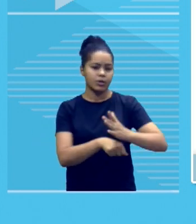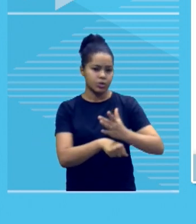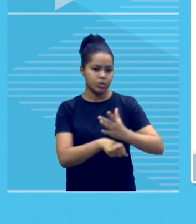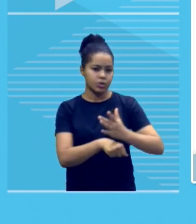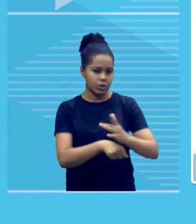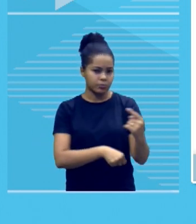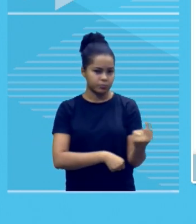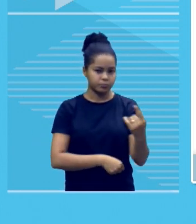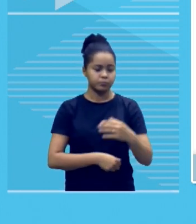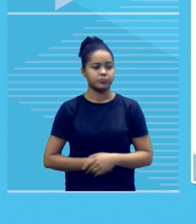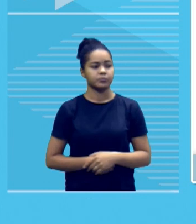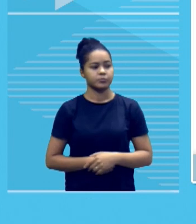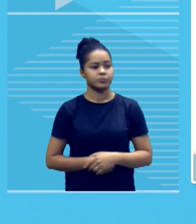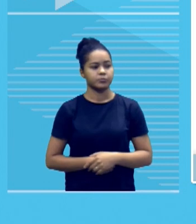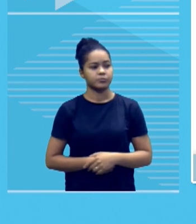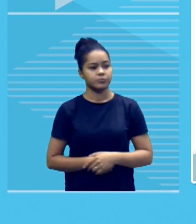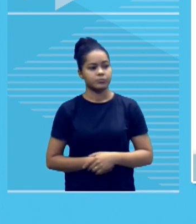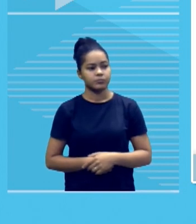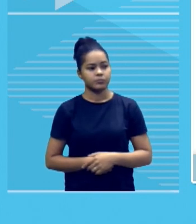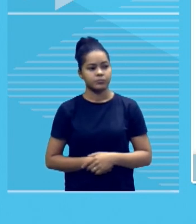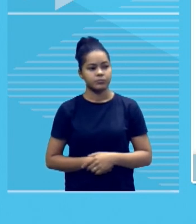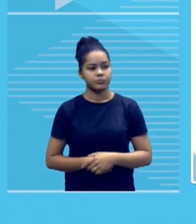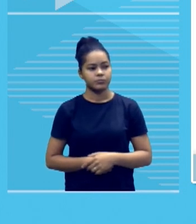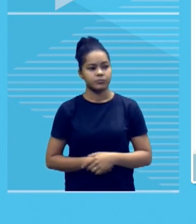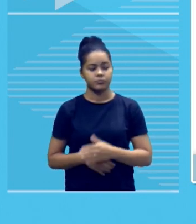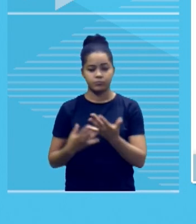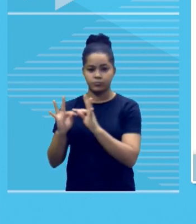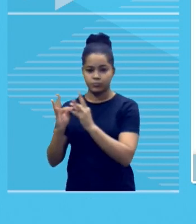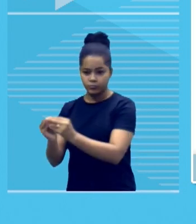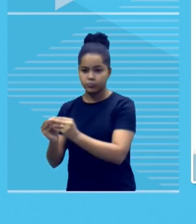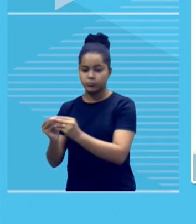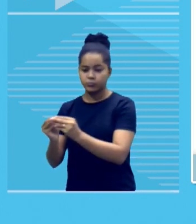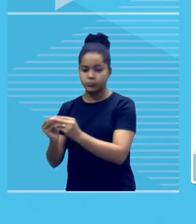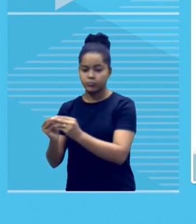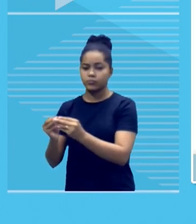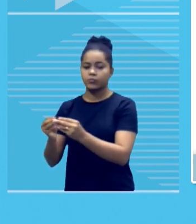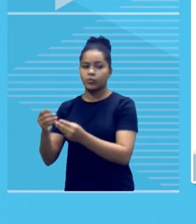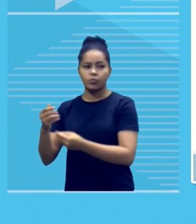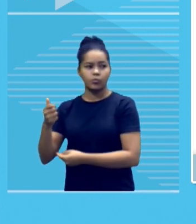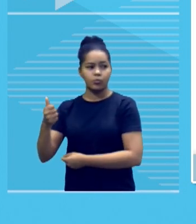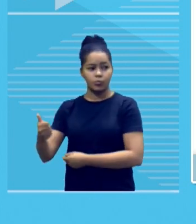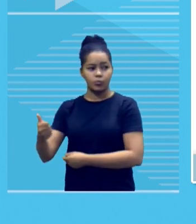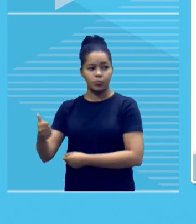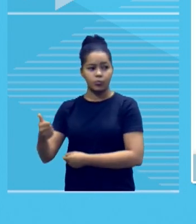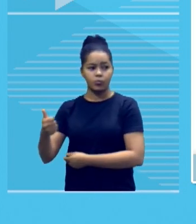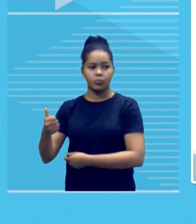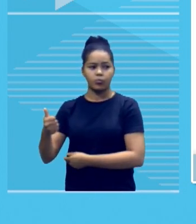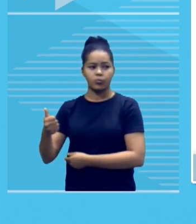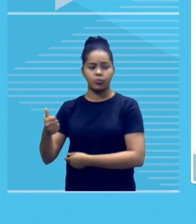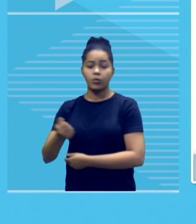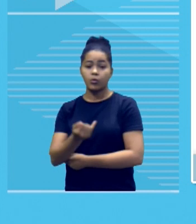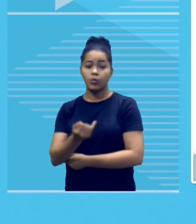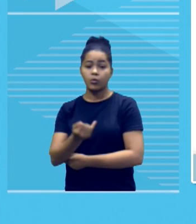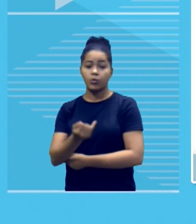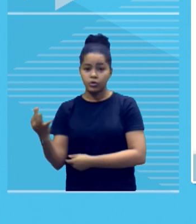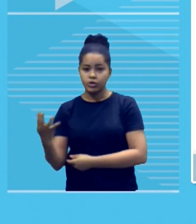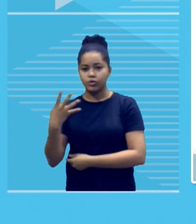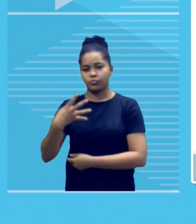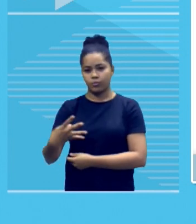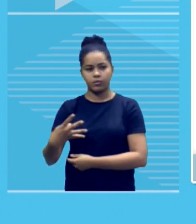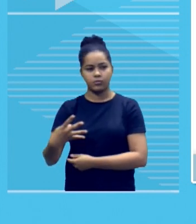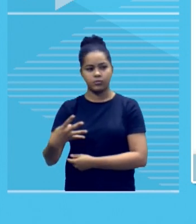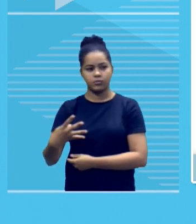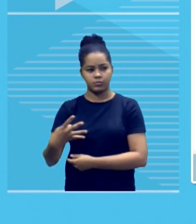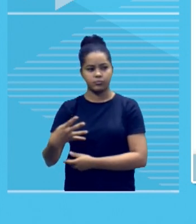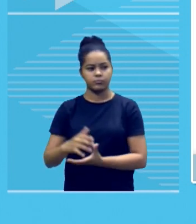orgânicos de uma quatro aqui ó de uma quatro de um dois ou três quatro são quatro compostos